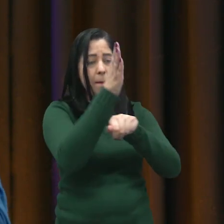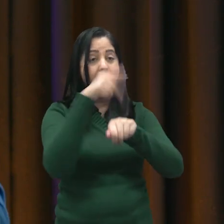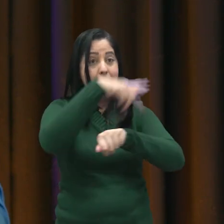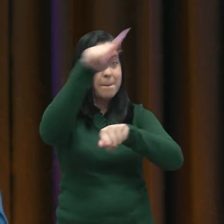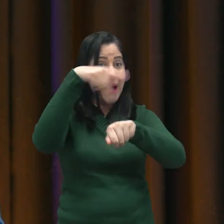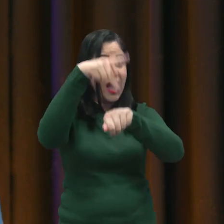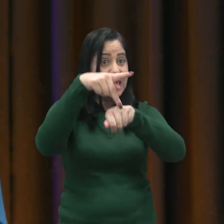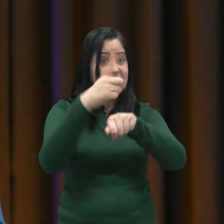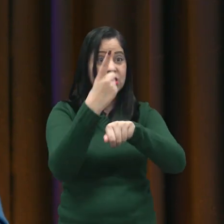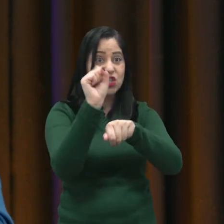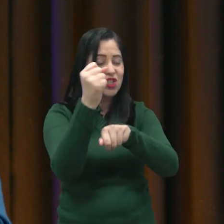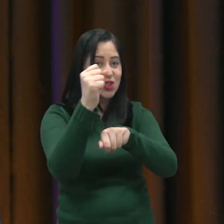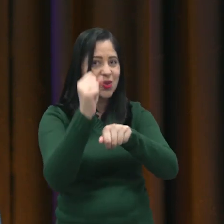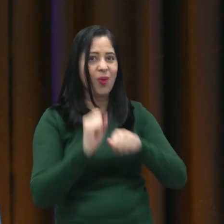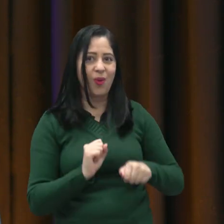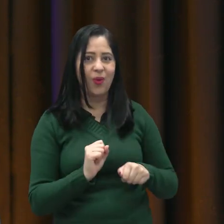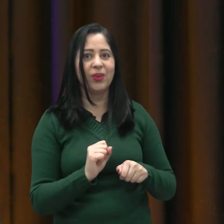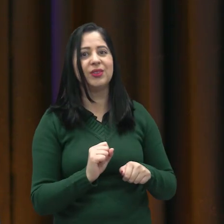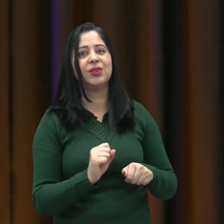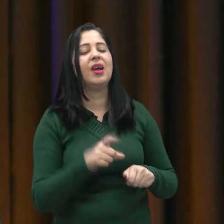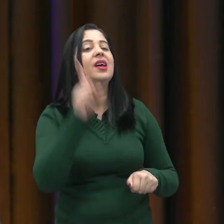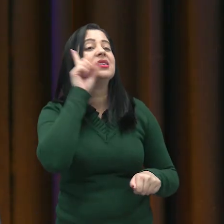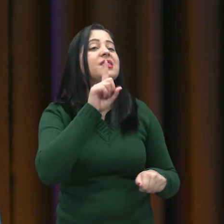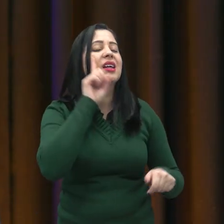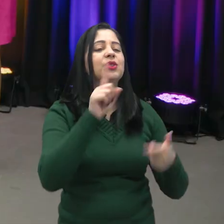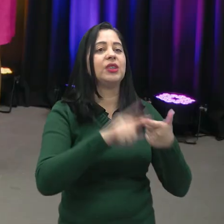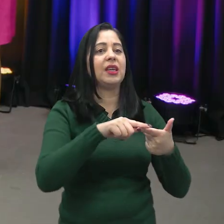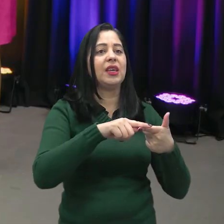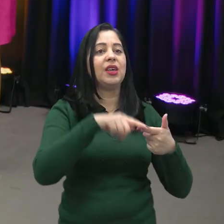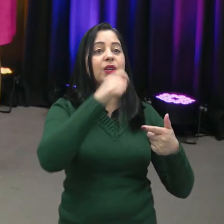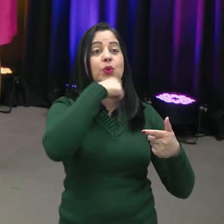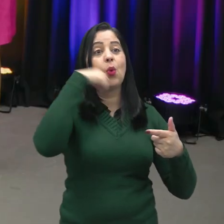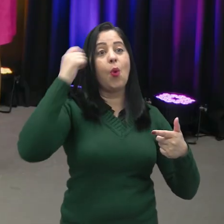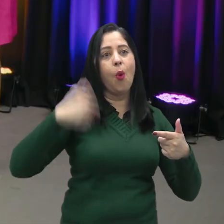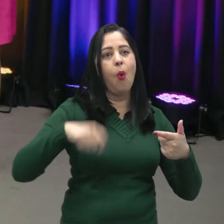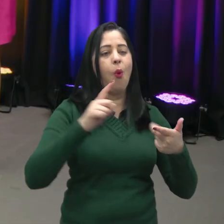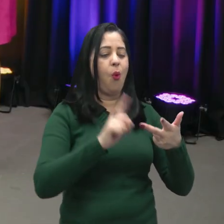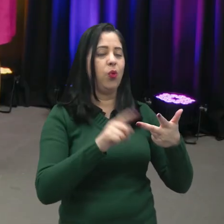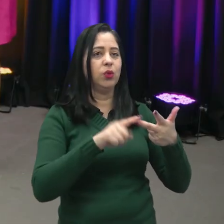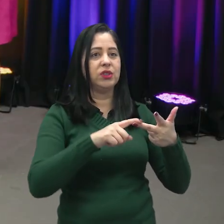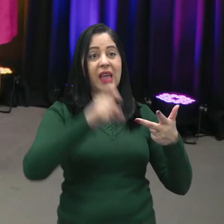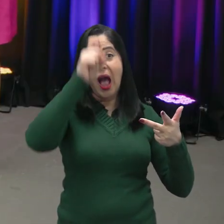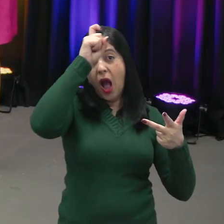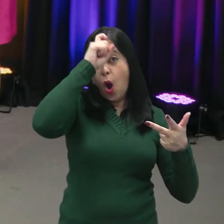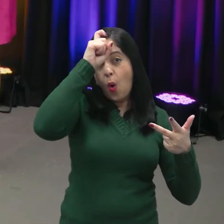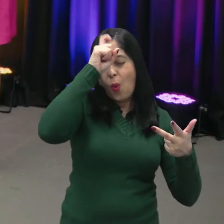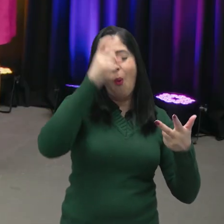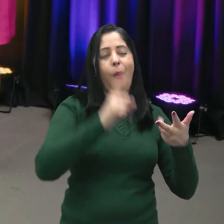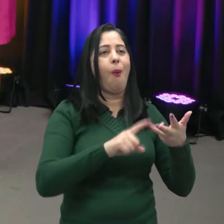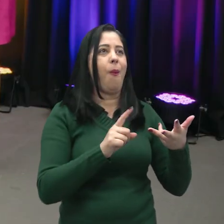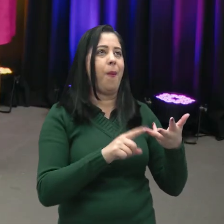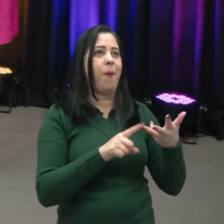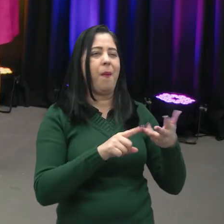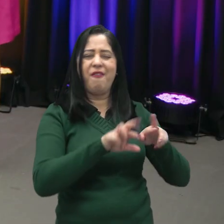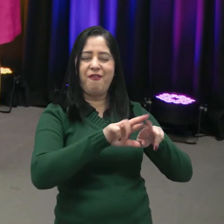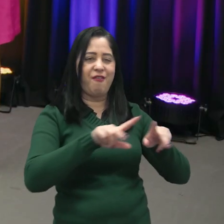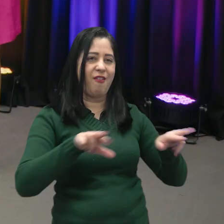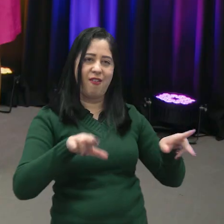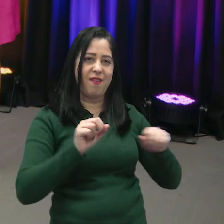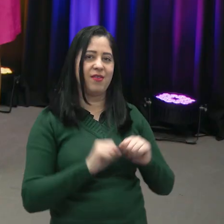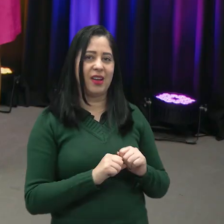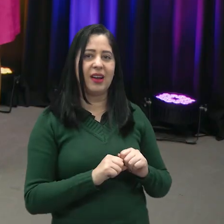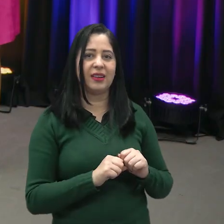Itália, França, enfim, diversos países. E agora, atualmente, vocês vão também, né? Estão aí com uma viagem marcada agora para terça-feira,